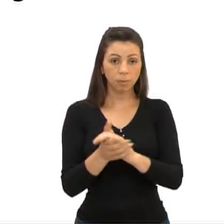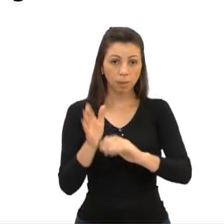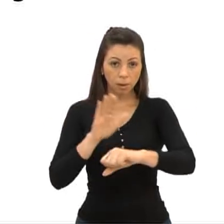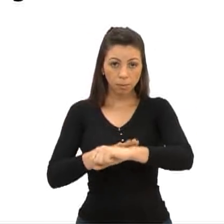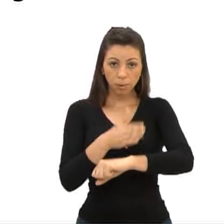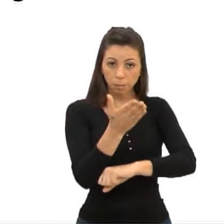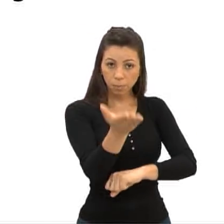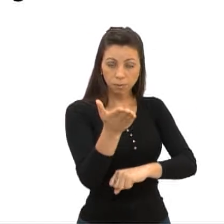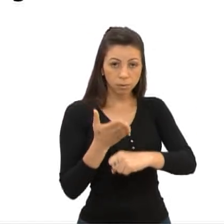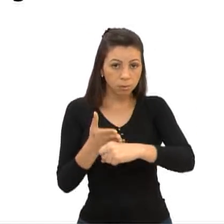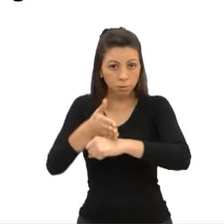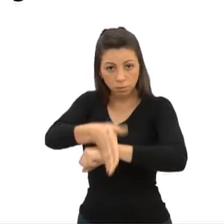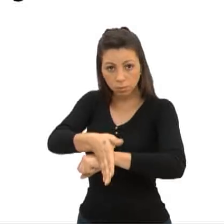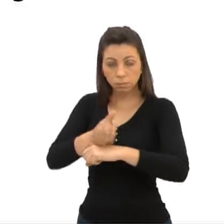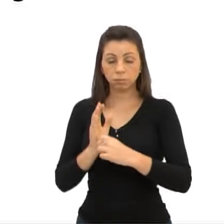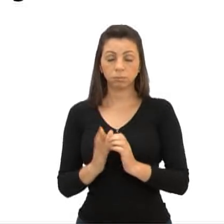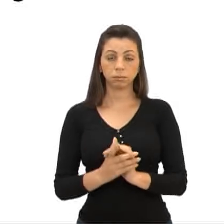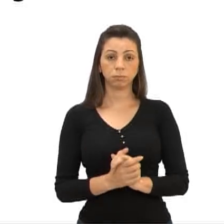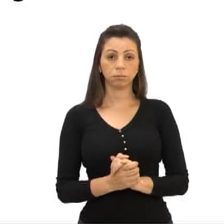para vocês acessarem aí.